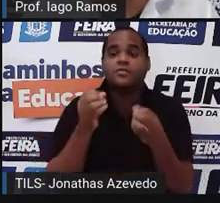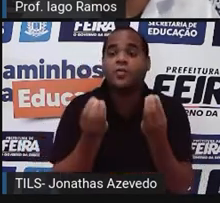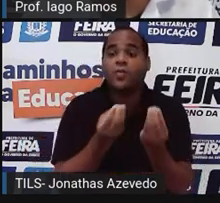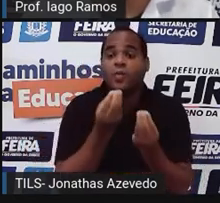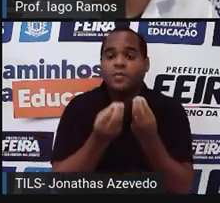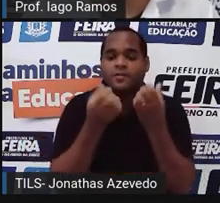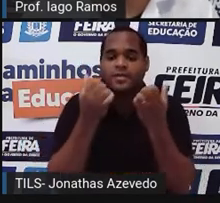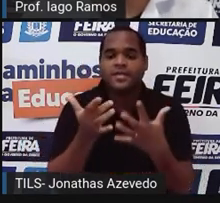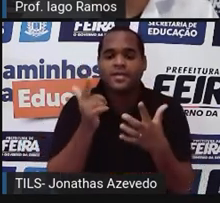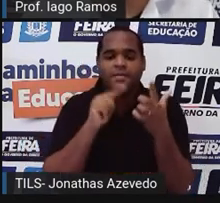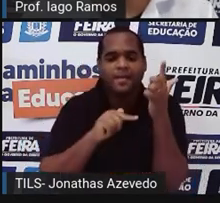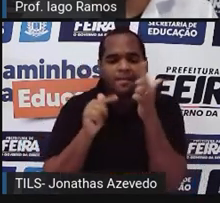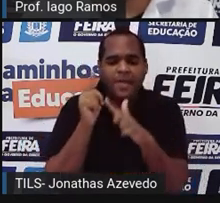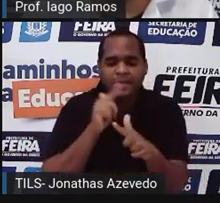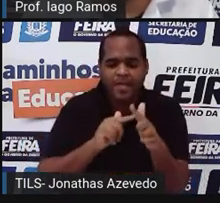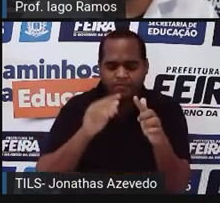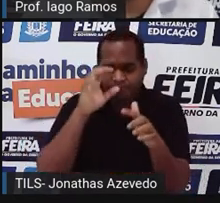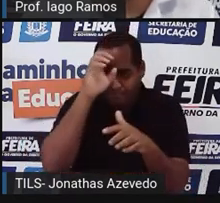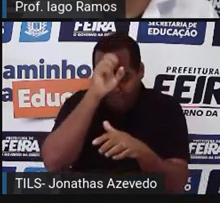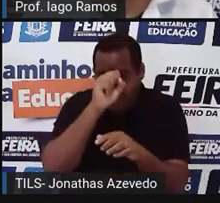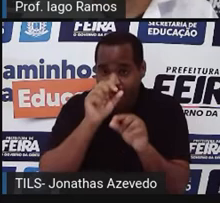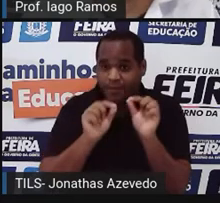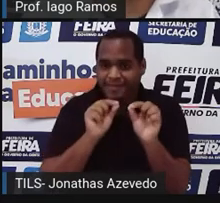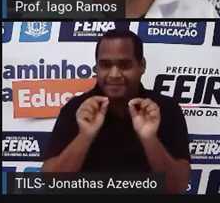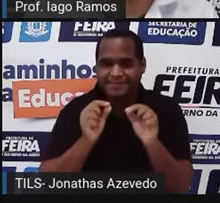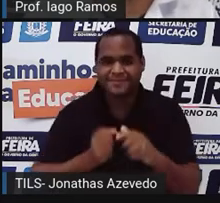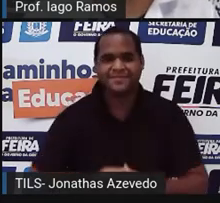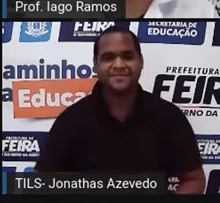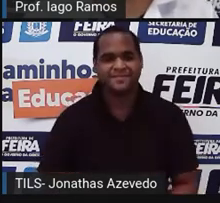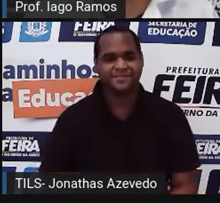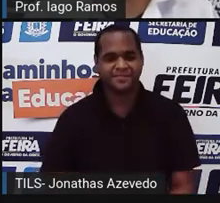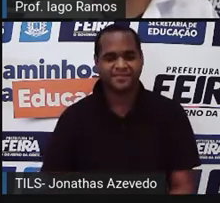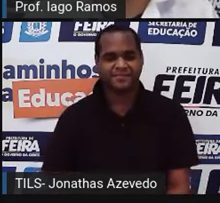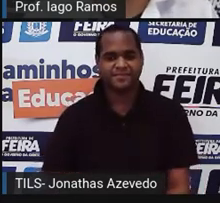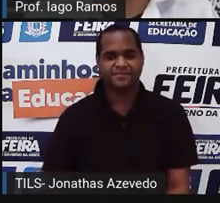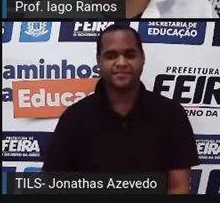você conseguiu entender até esse momento da aula.